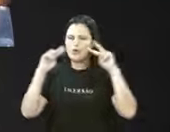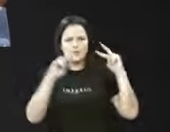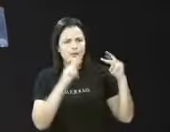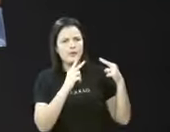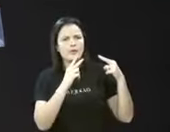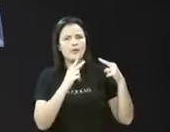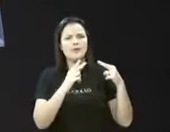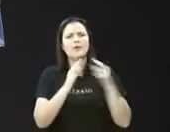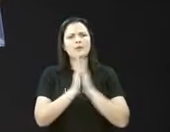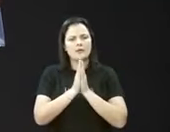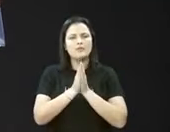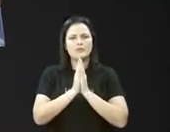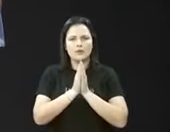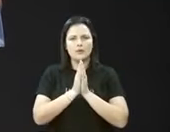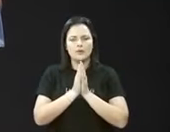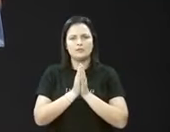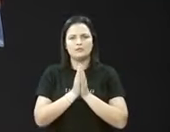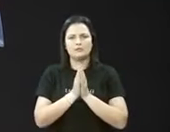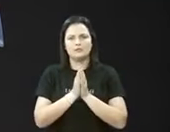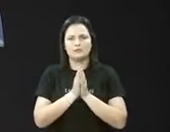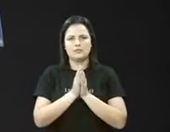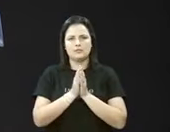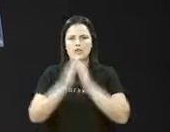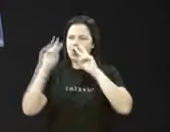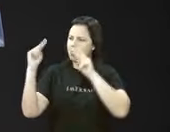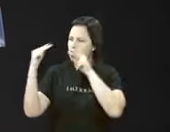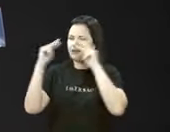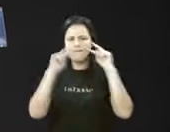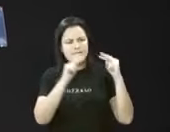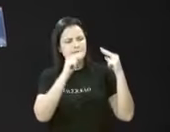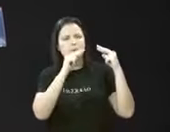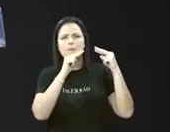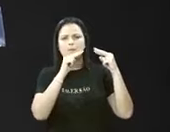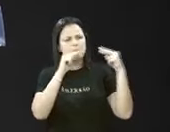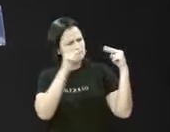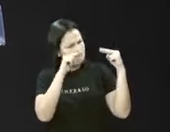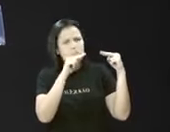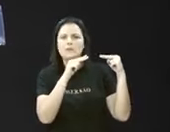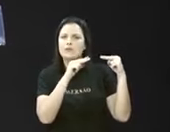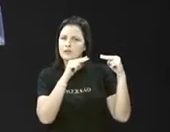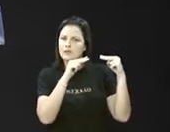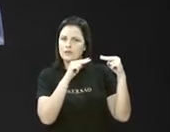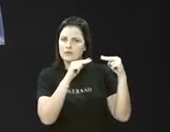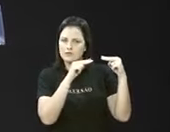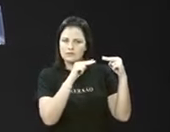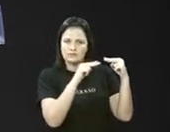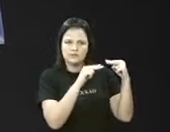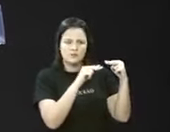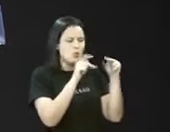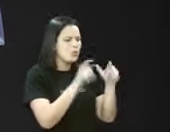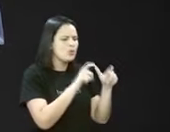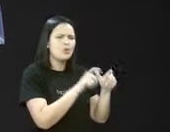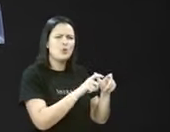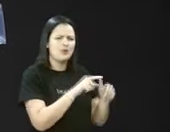Deus, se não for fazer cara de profeta, não faz. Olha nos olhos dele, chacoalha ele e fala para ele: a área que mais te machuca, essa área que